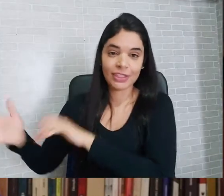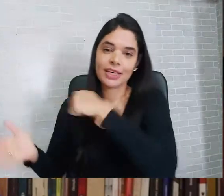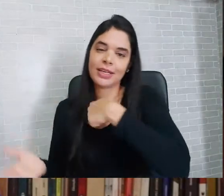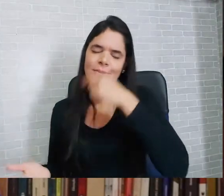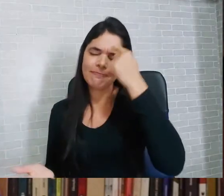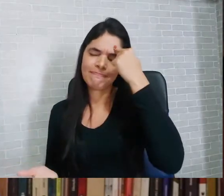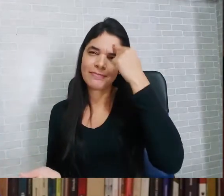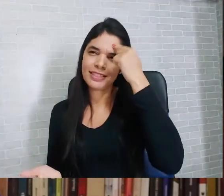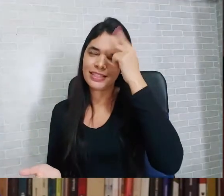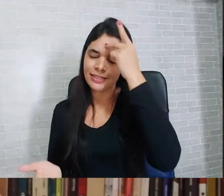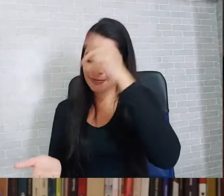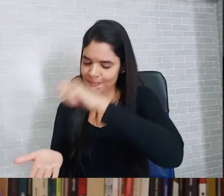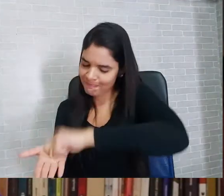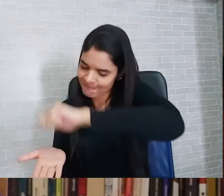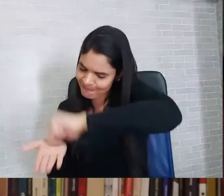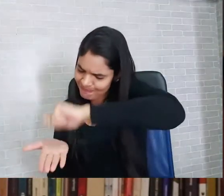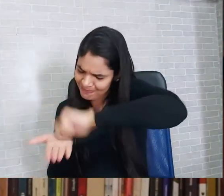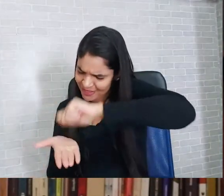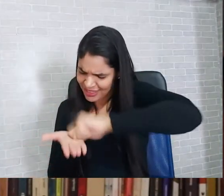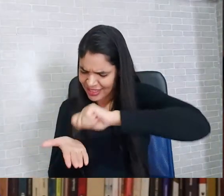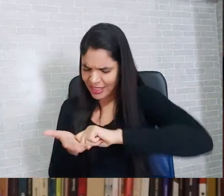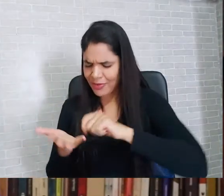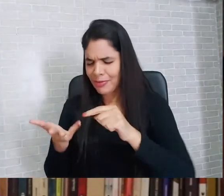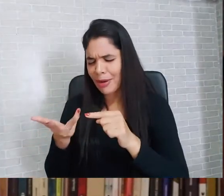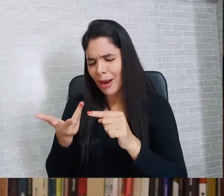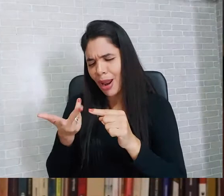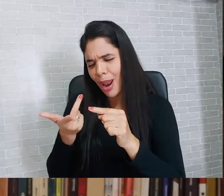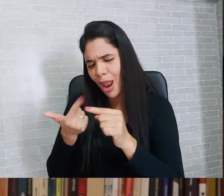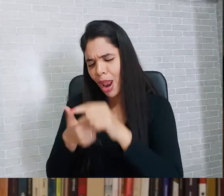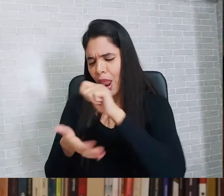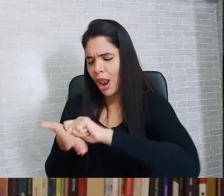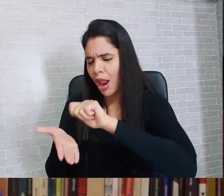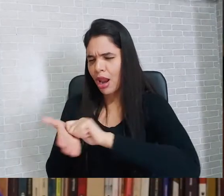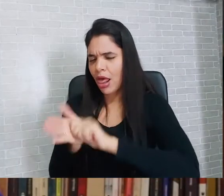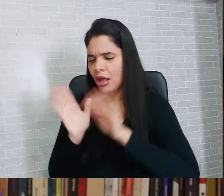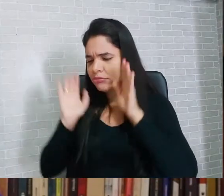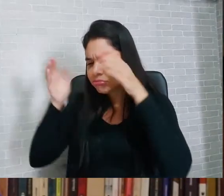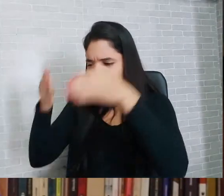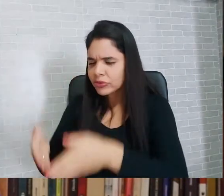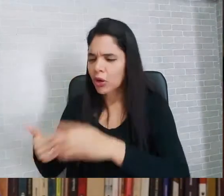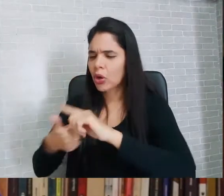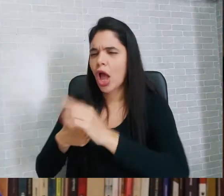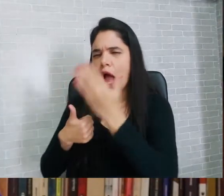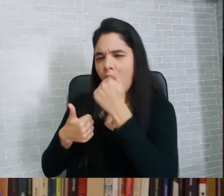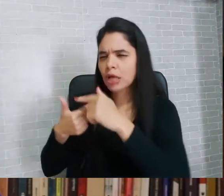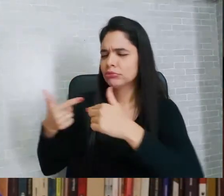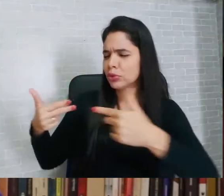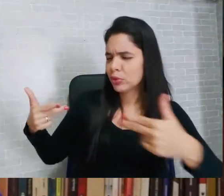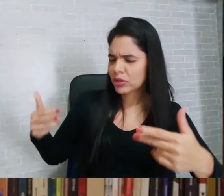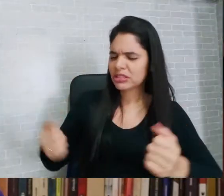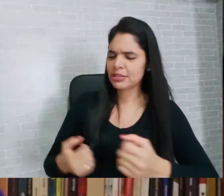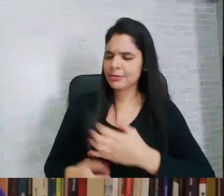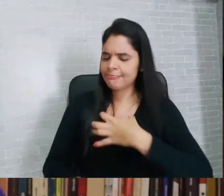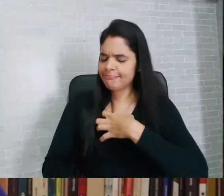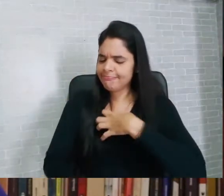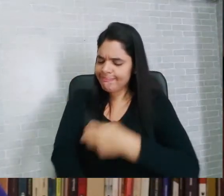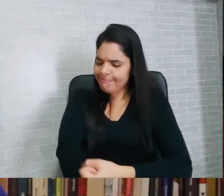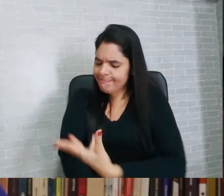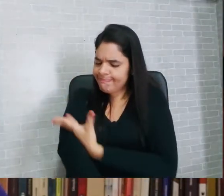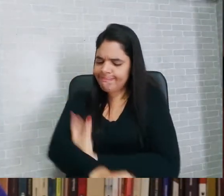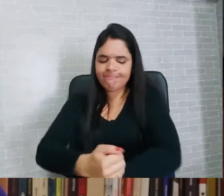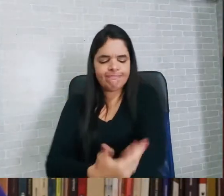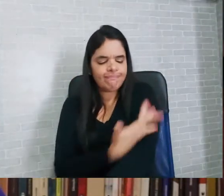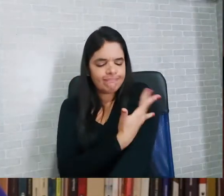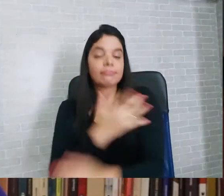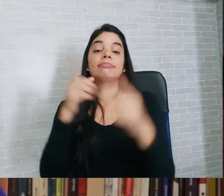escrevo sobre aquilo que me afeta, sobre os afetos que a Guiana, as coisas da Guiana me provocam, isso pode ser